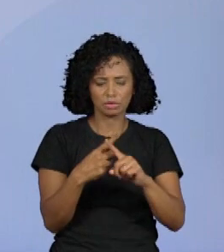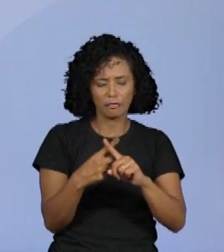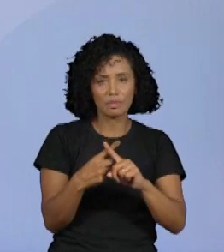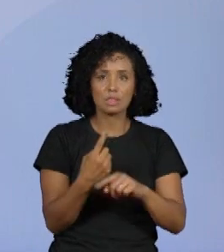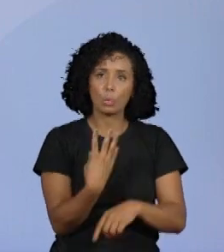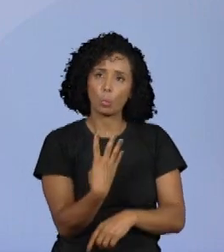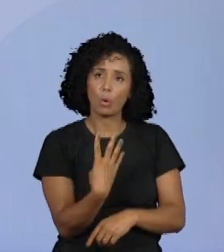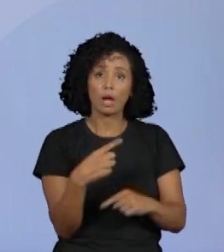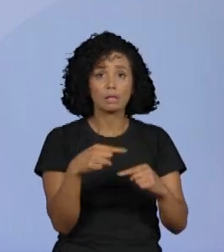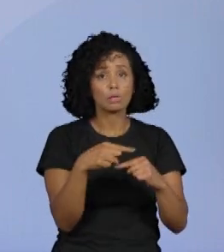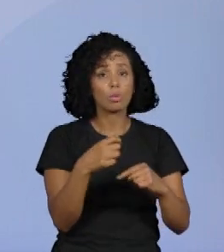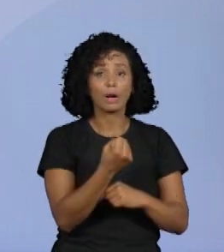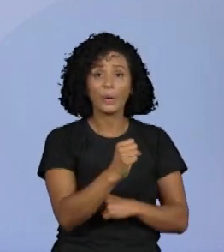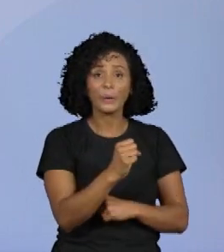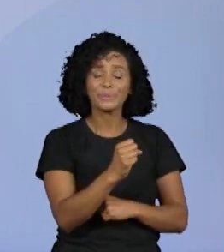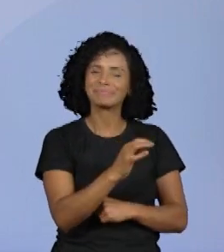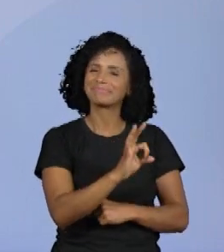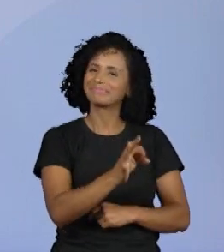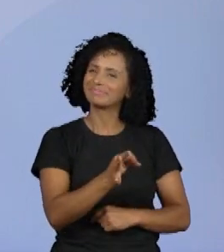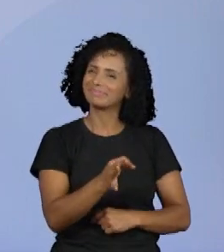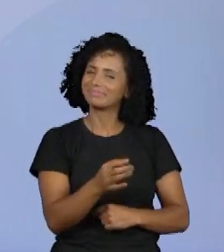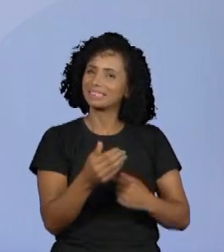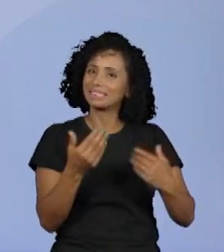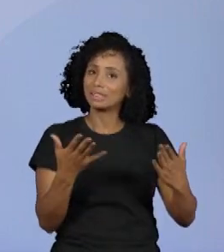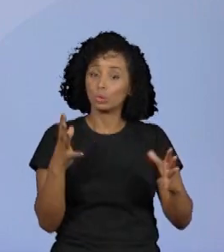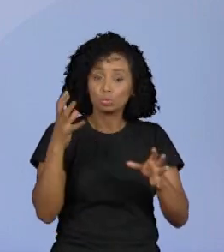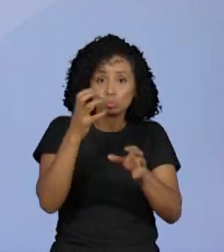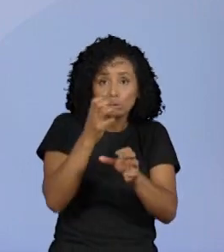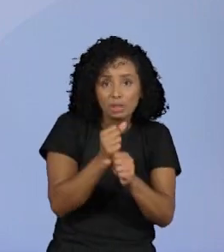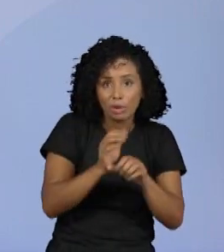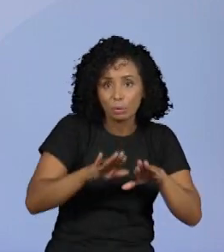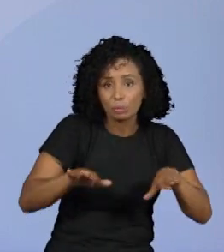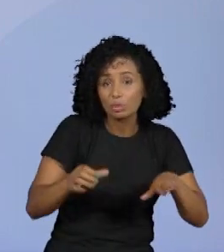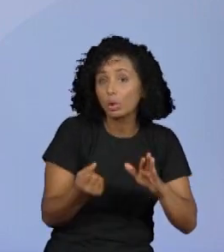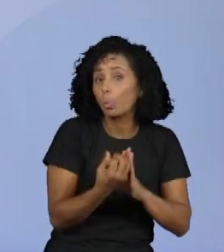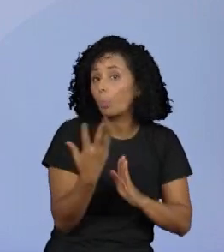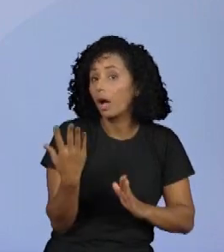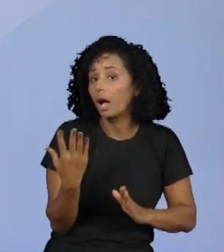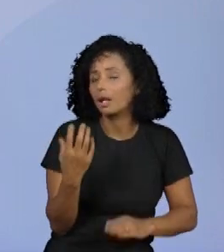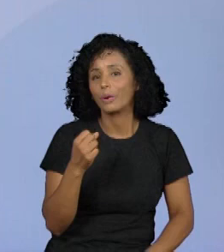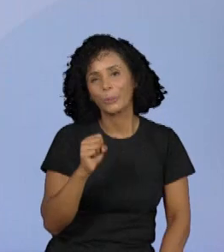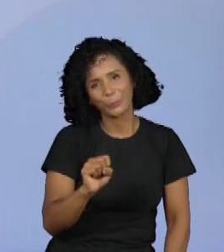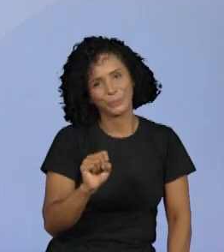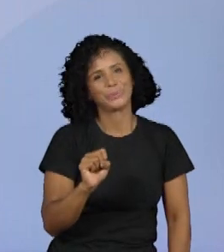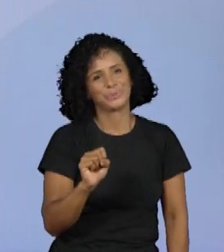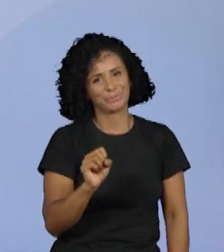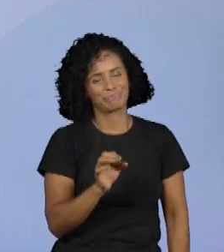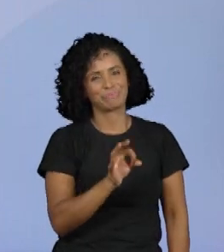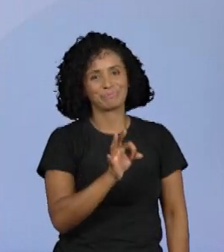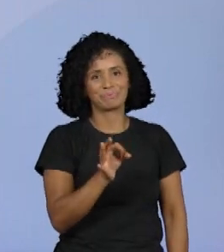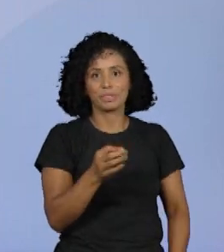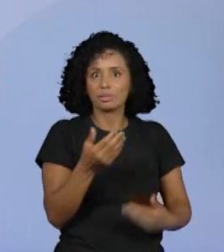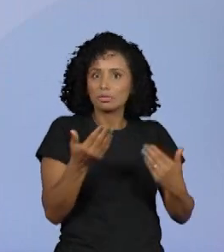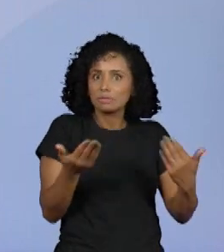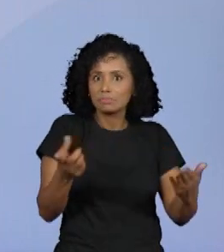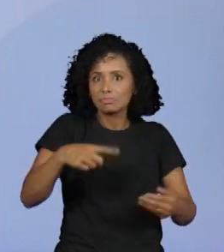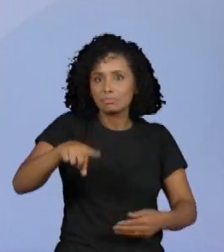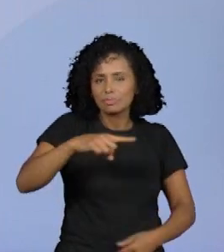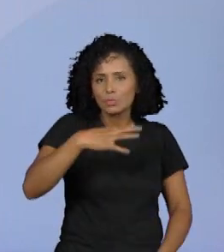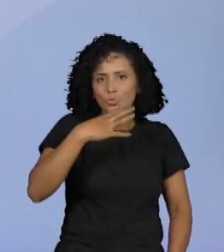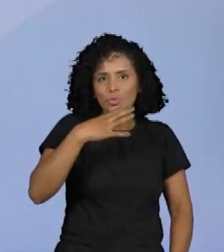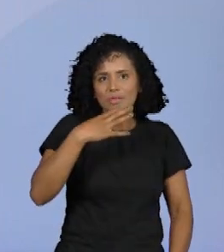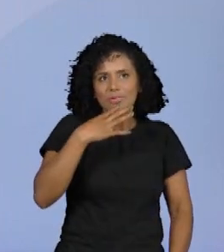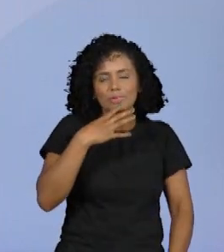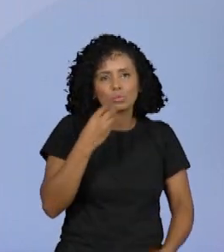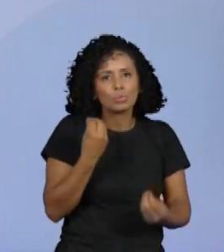8. Então, nós temos também 8 crianças aí. Olha quanto conhecimento em apenas 2